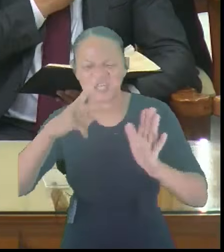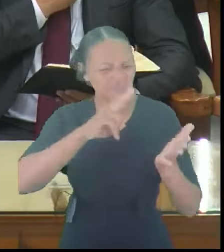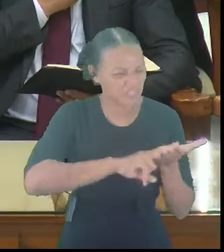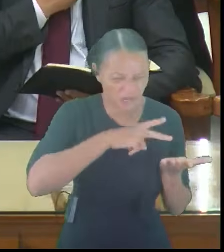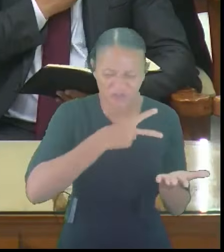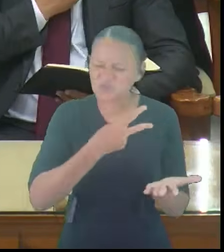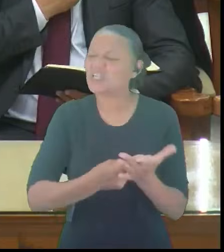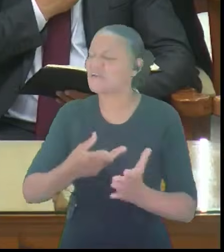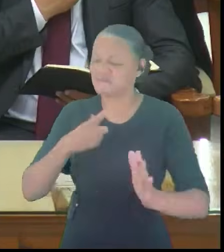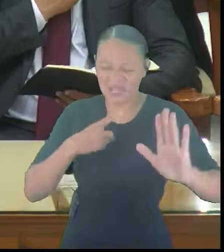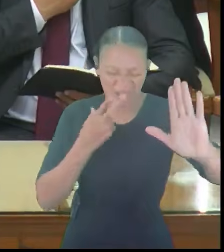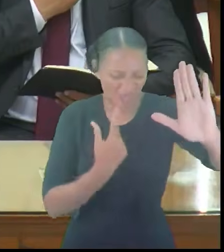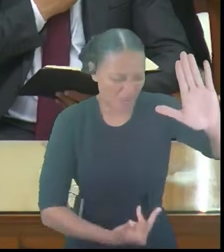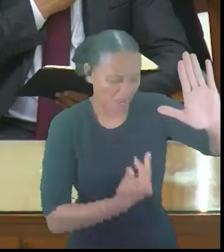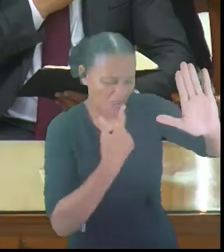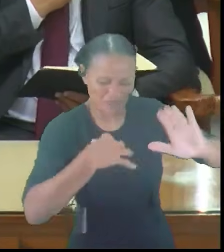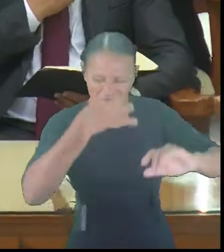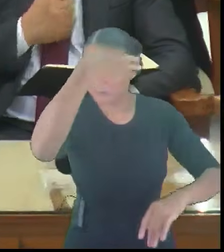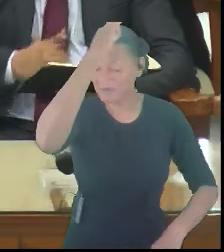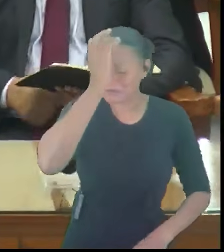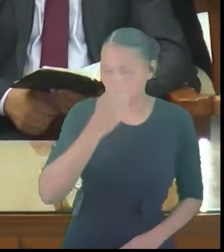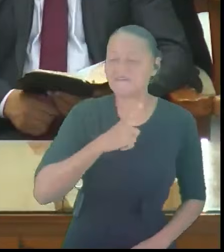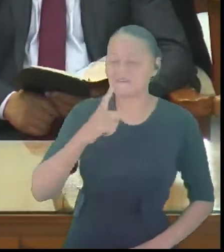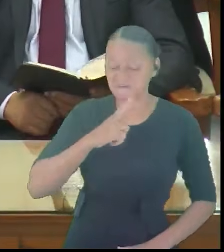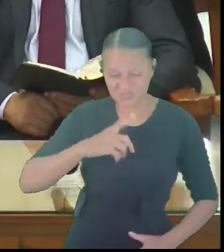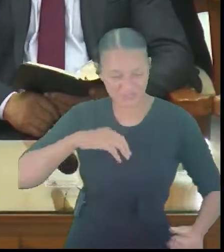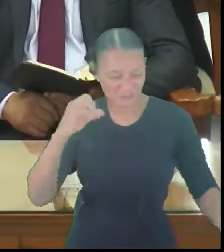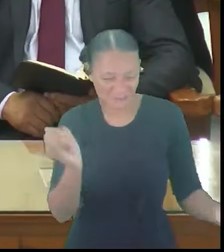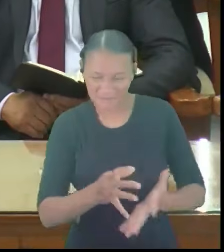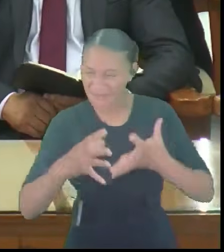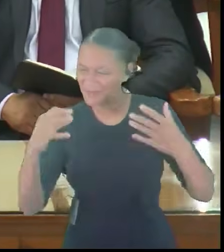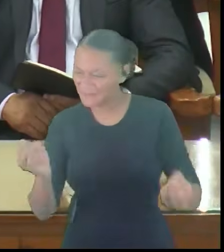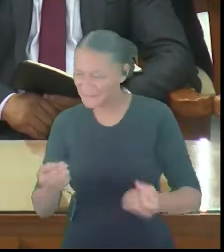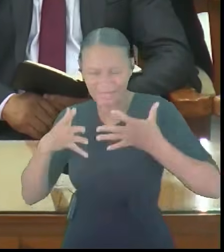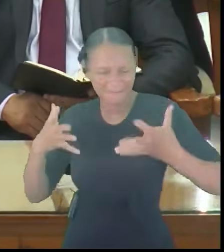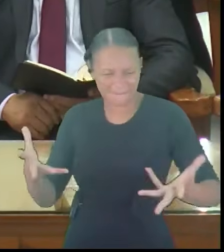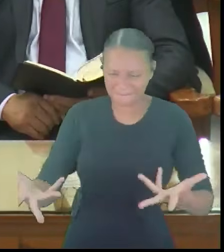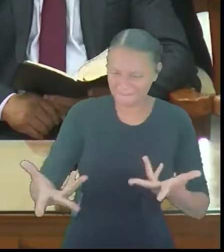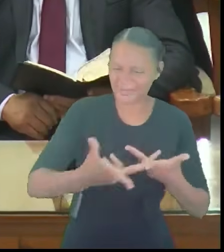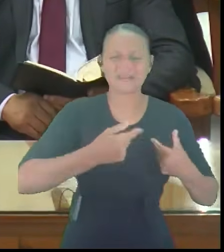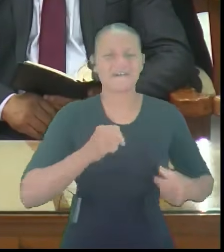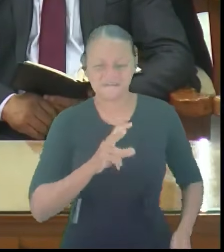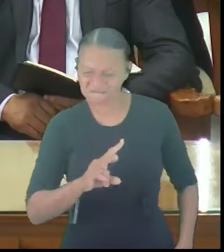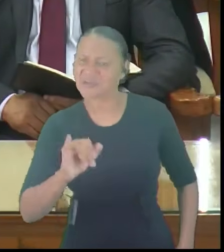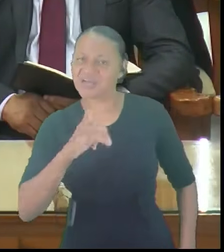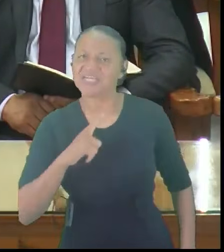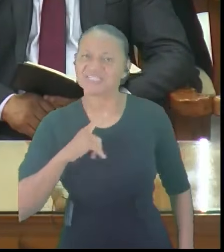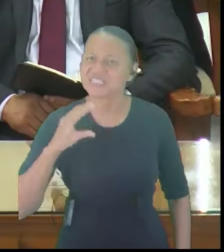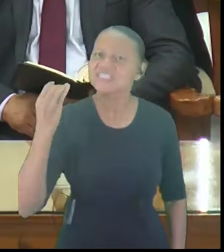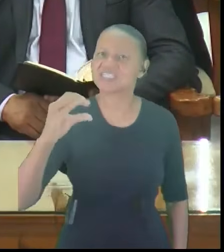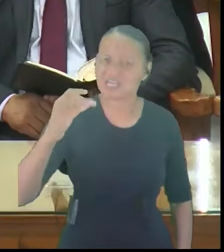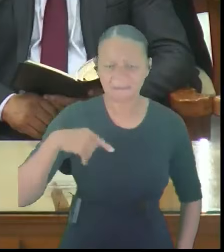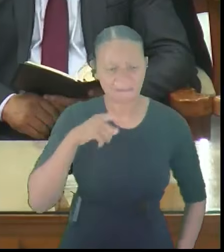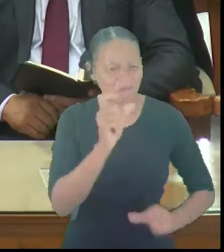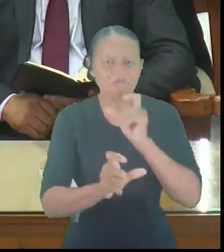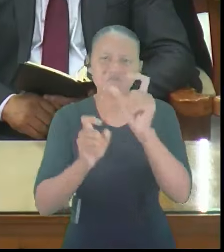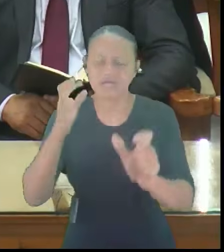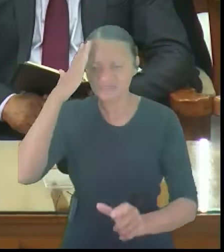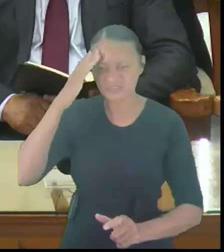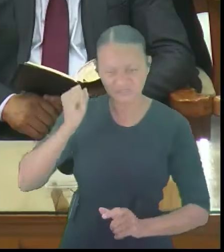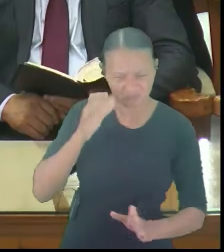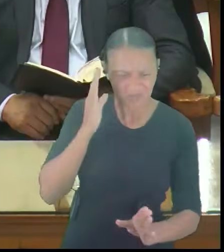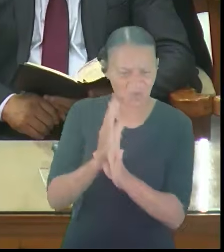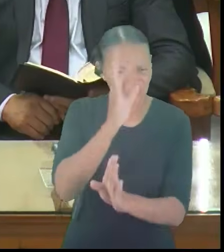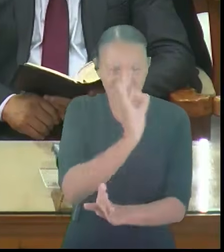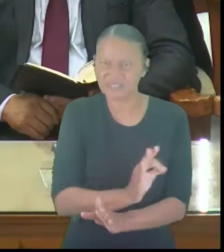vai haver língua, vai haver cura, vai haver sinais, vai haver prodígio, vai haver ciência, vai haver palavra da sabedoria, vai haver discernimento